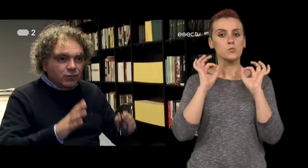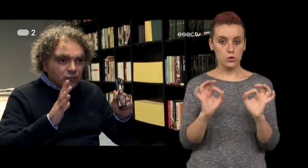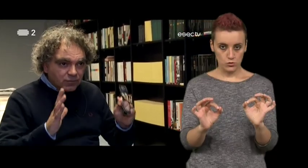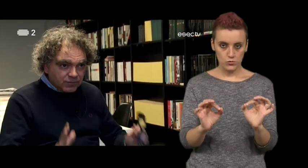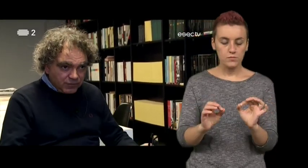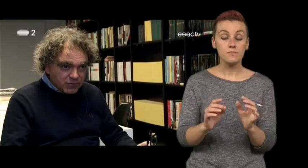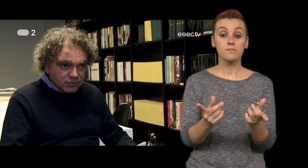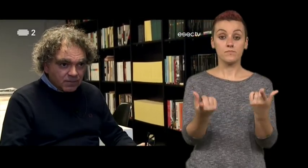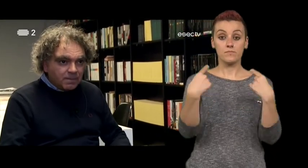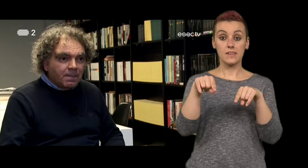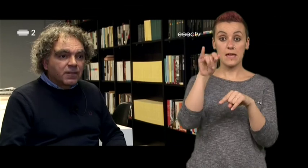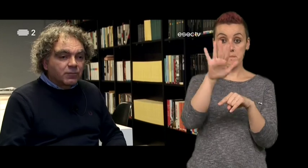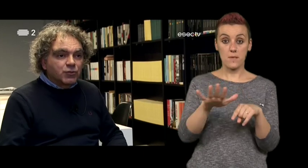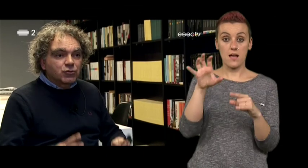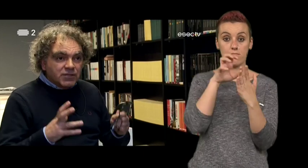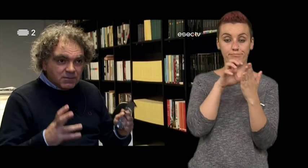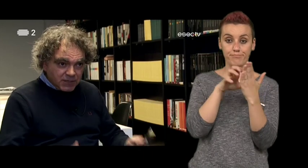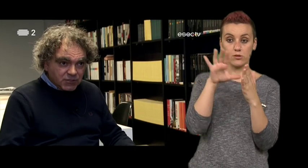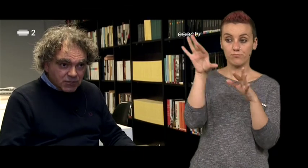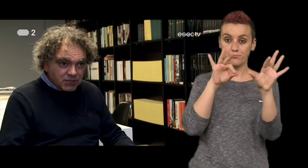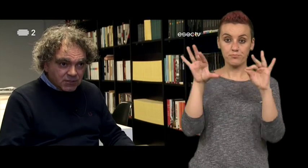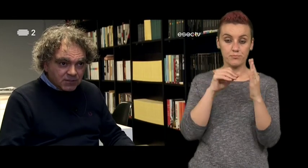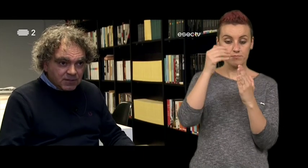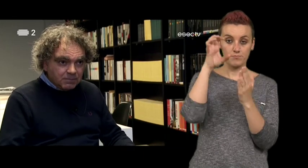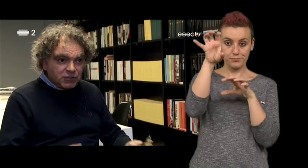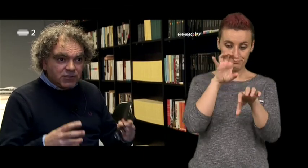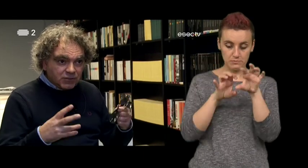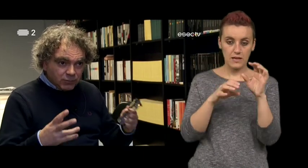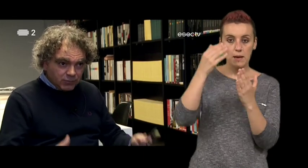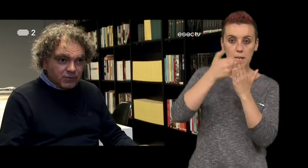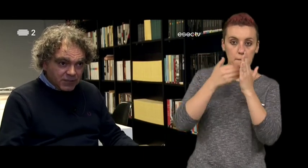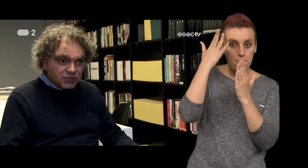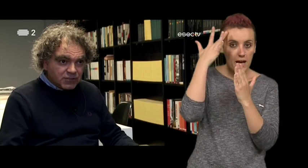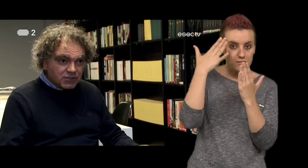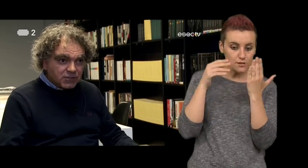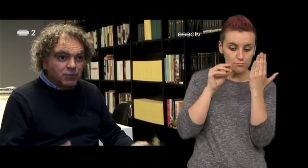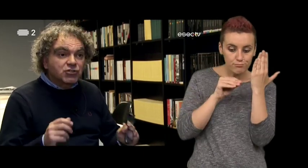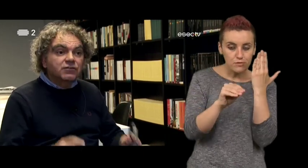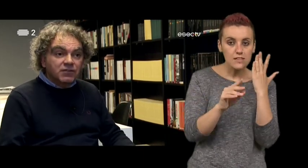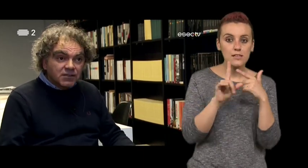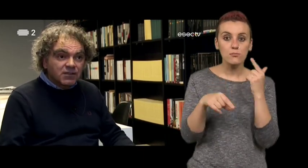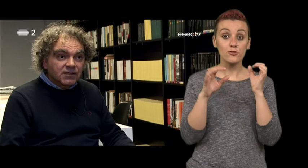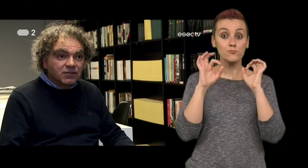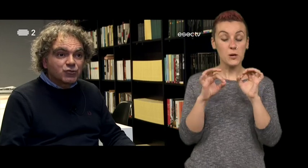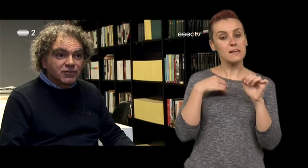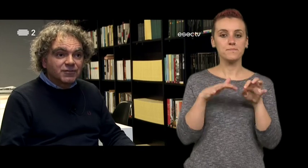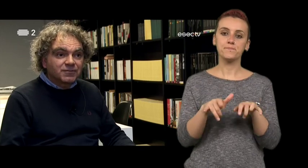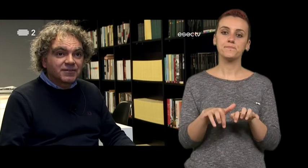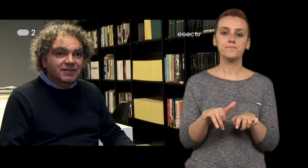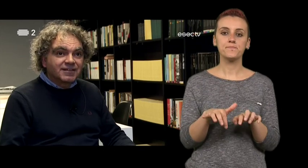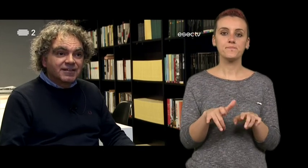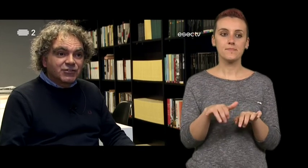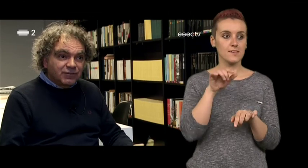e ficou fixo. Depois escolhi as imagens, paginei todo com imagens e depois escrevi no